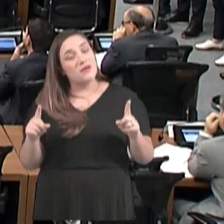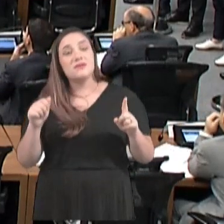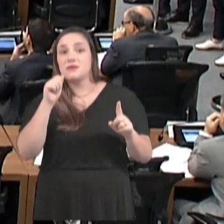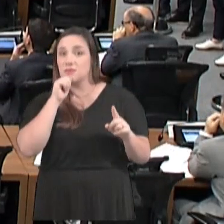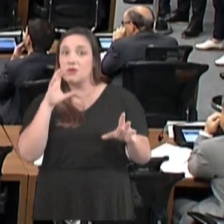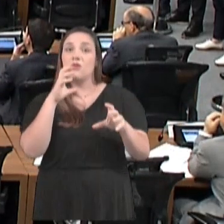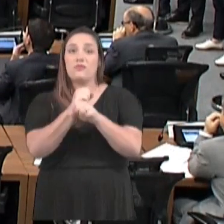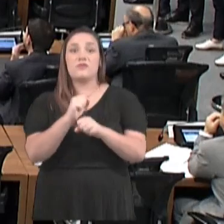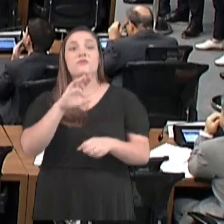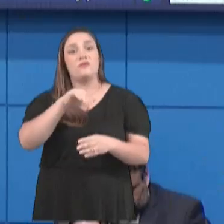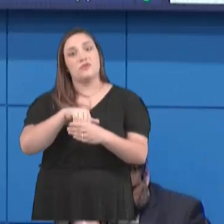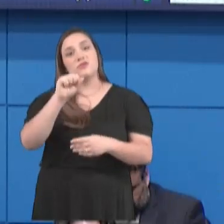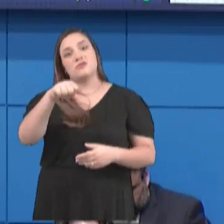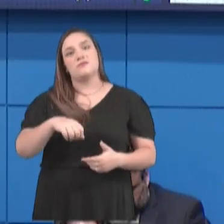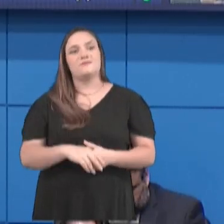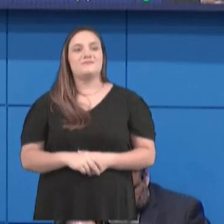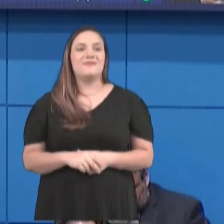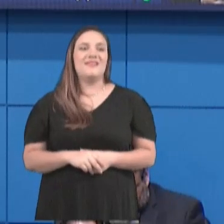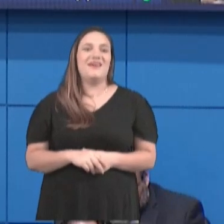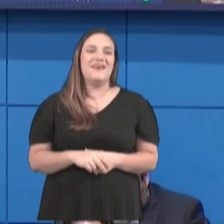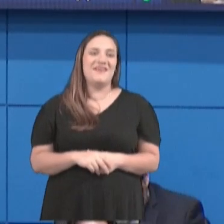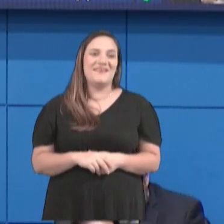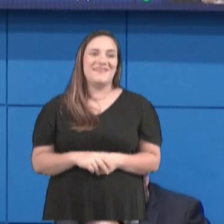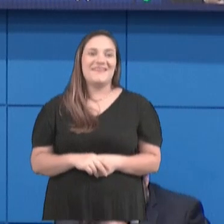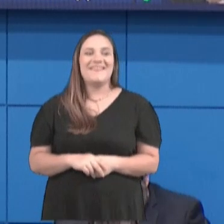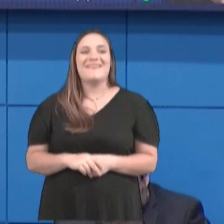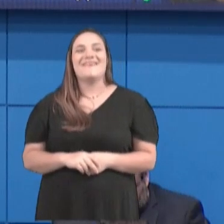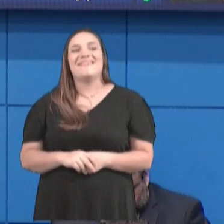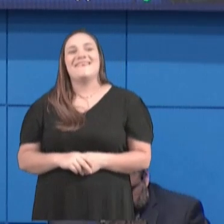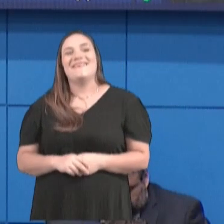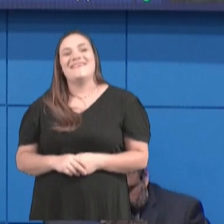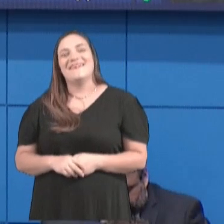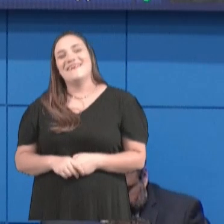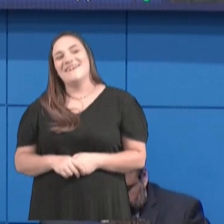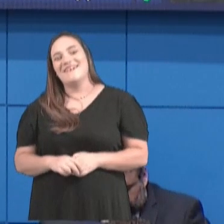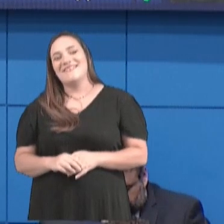confiança, voto sim. Em votação, senhores deputados.